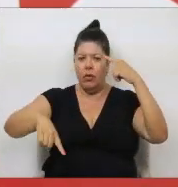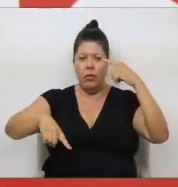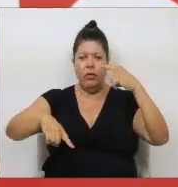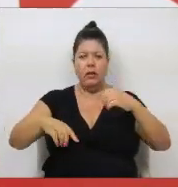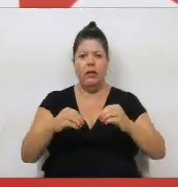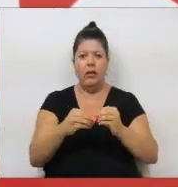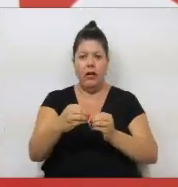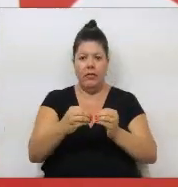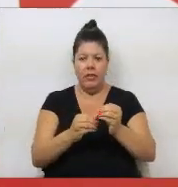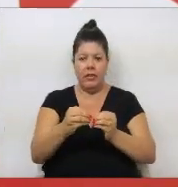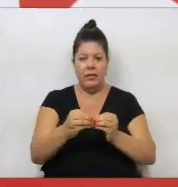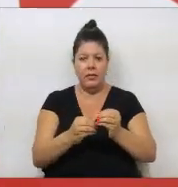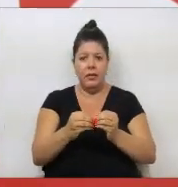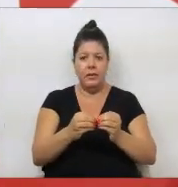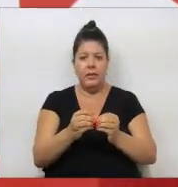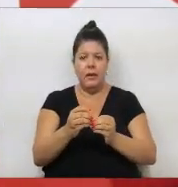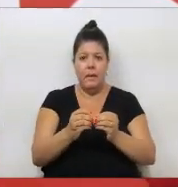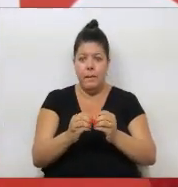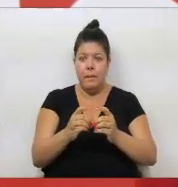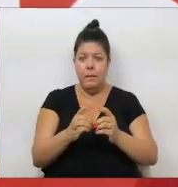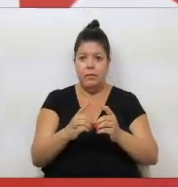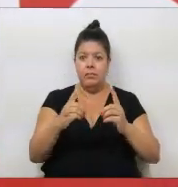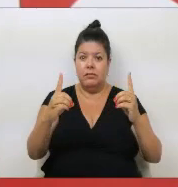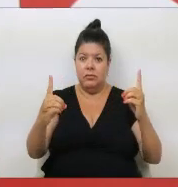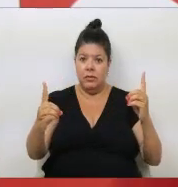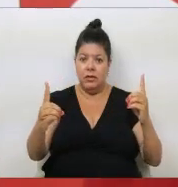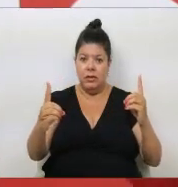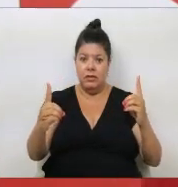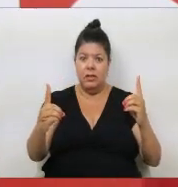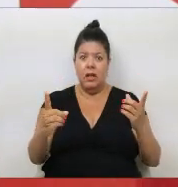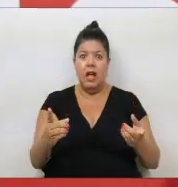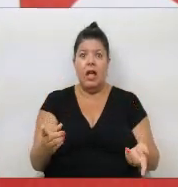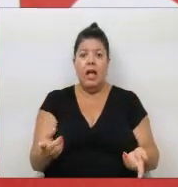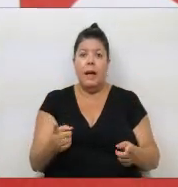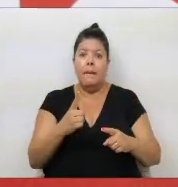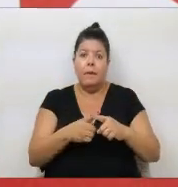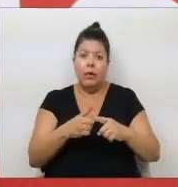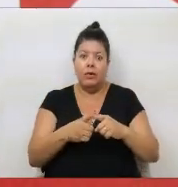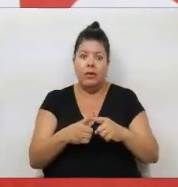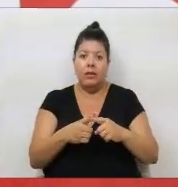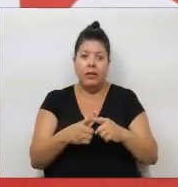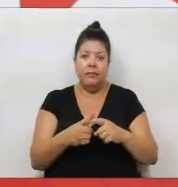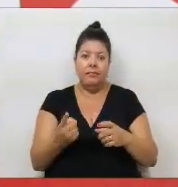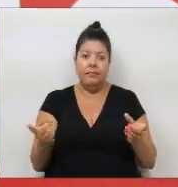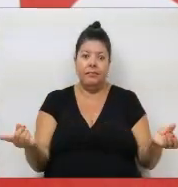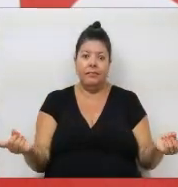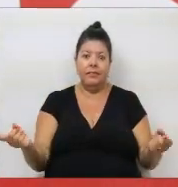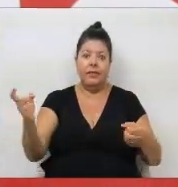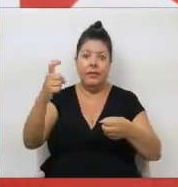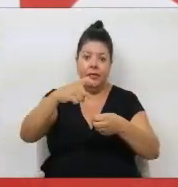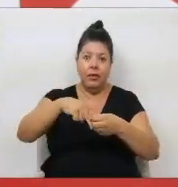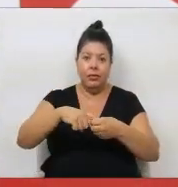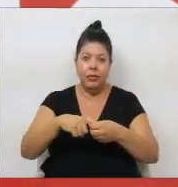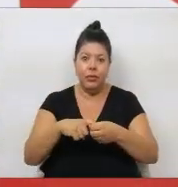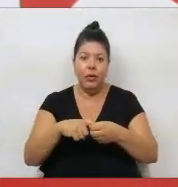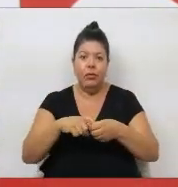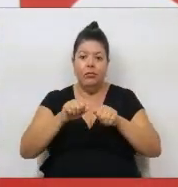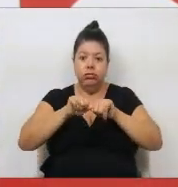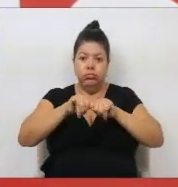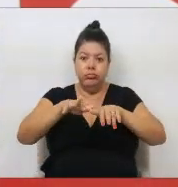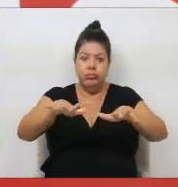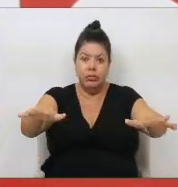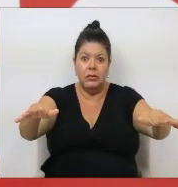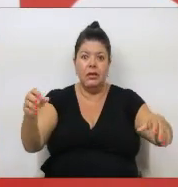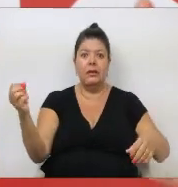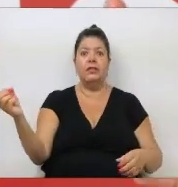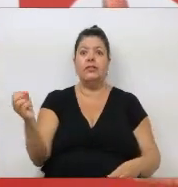flexibilização do isolamento social, o que isso acarretaria e acarretou um grande número de novos casos na nossa cidade e